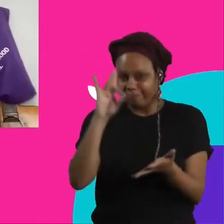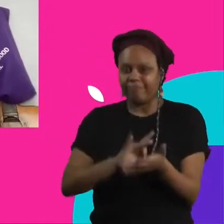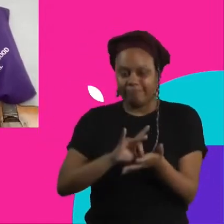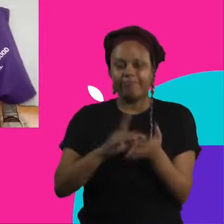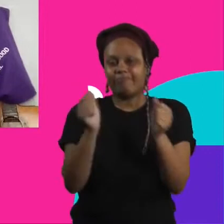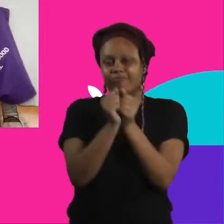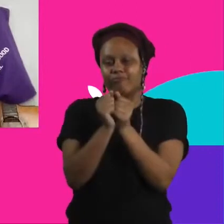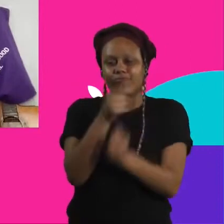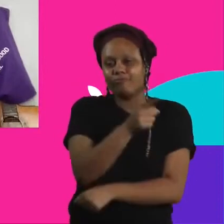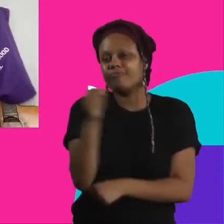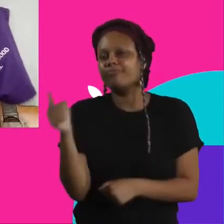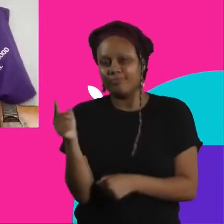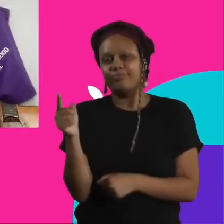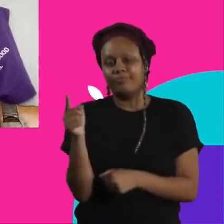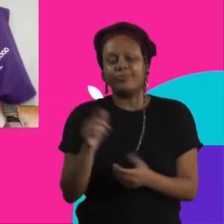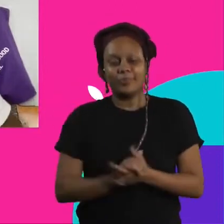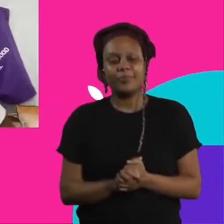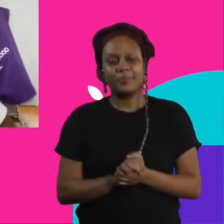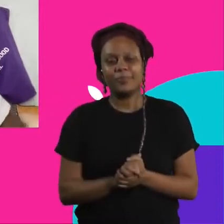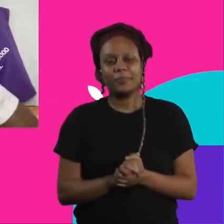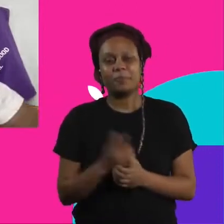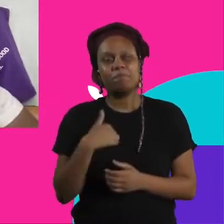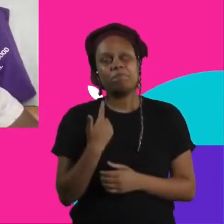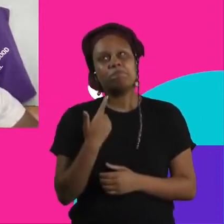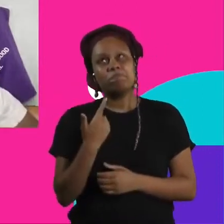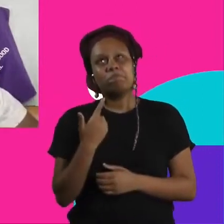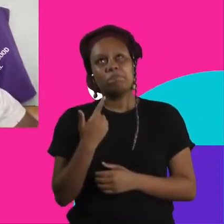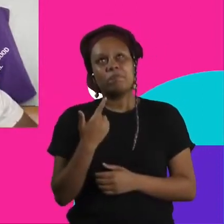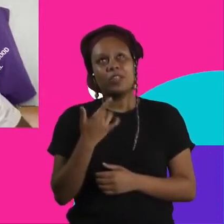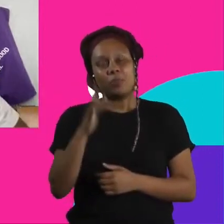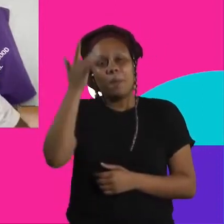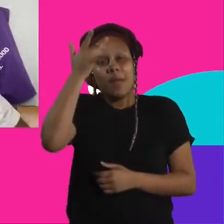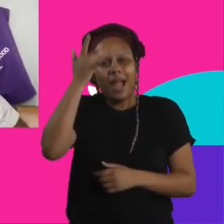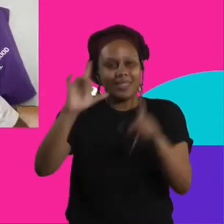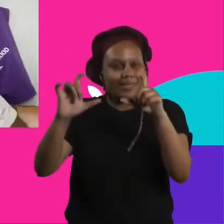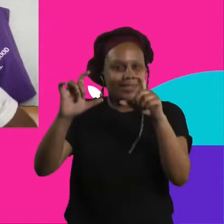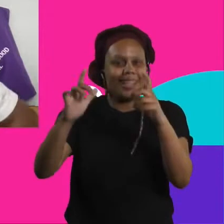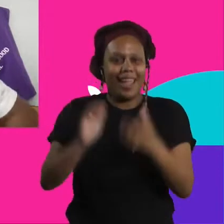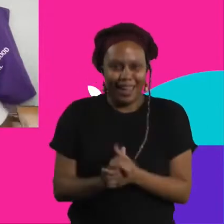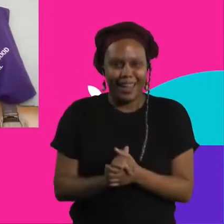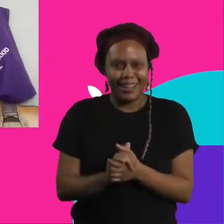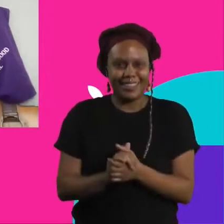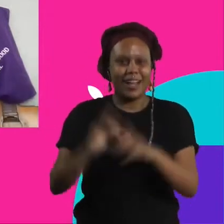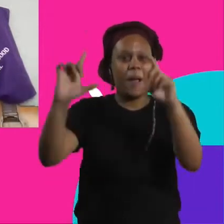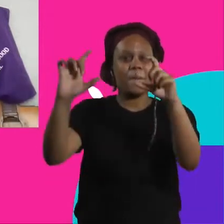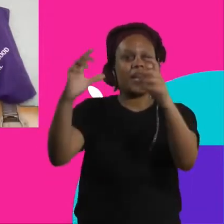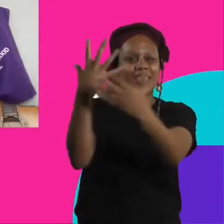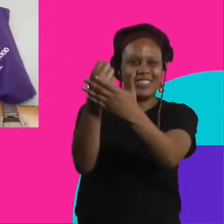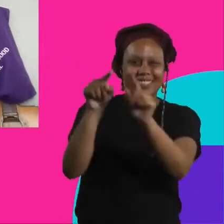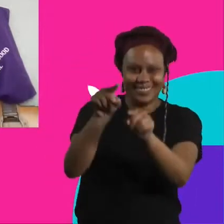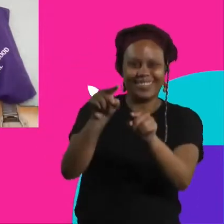com vocês aqui. Eu estava aqui também registrando esse momento, lá o Alonso também está mantendo esse registro, que é uma